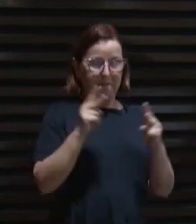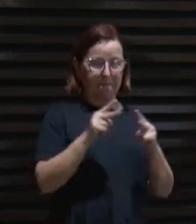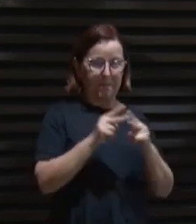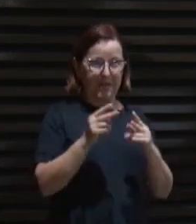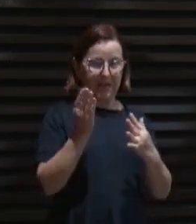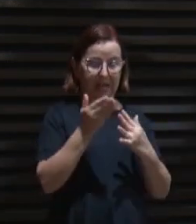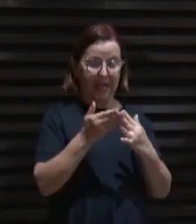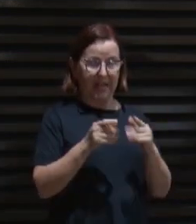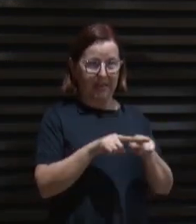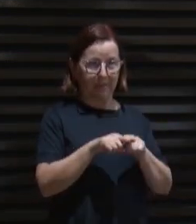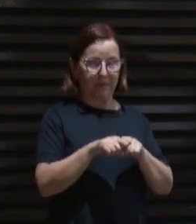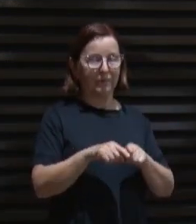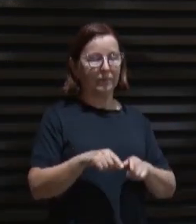7ª